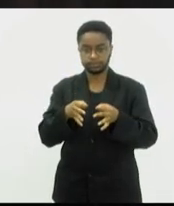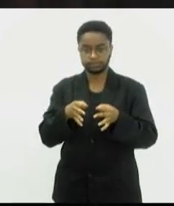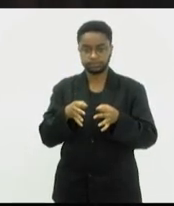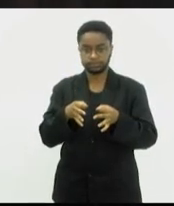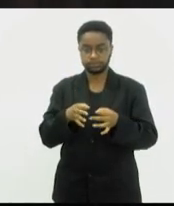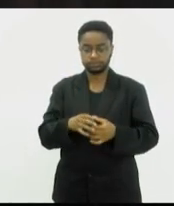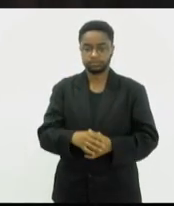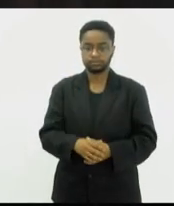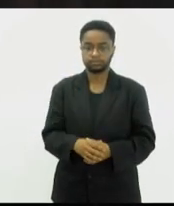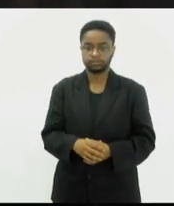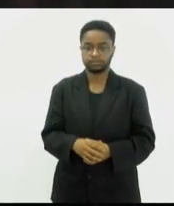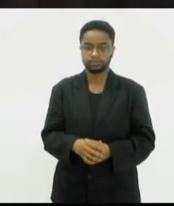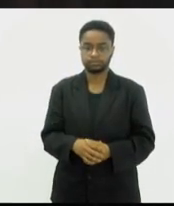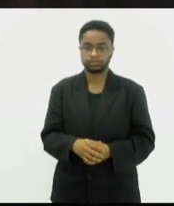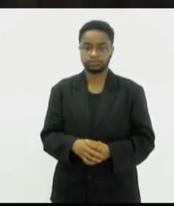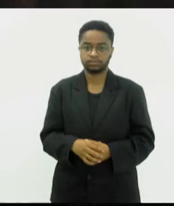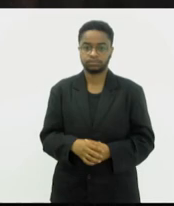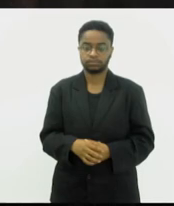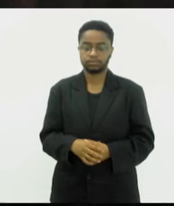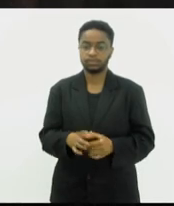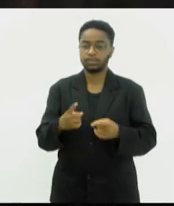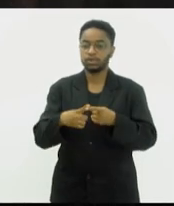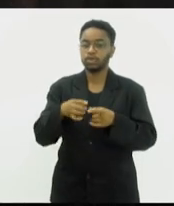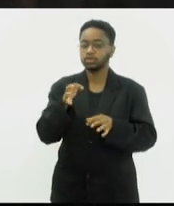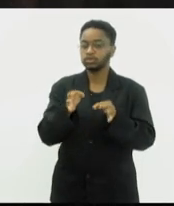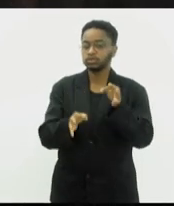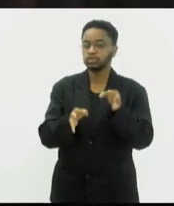que, em julgamento,